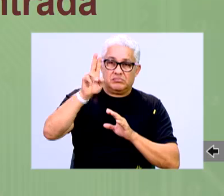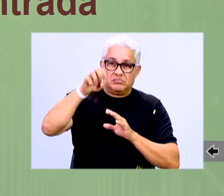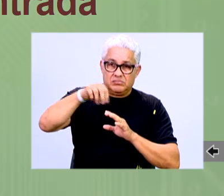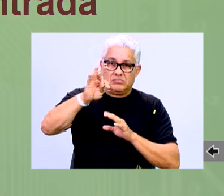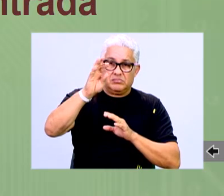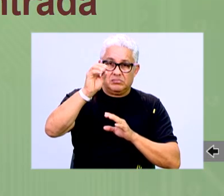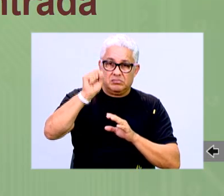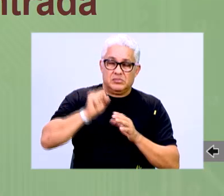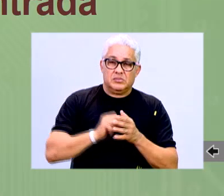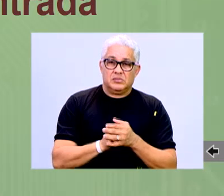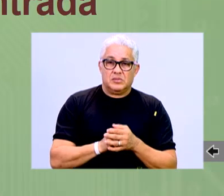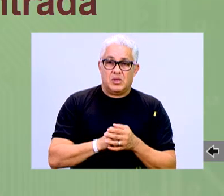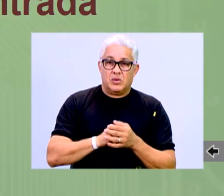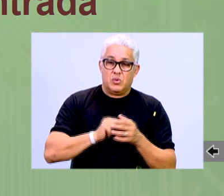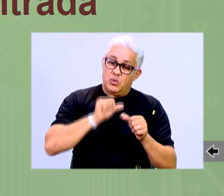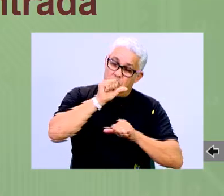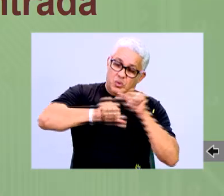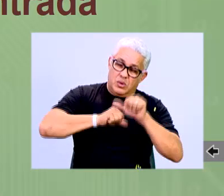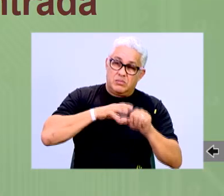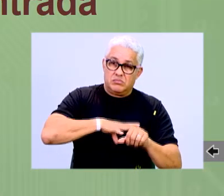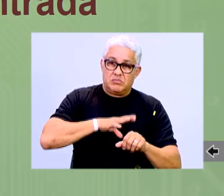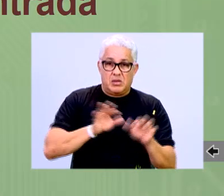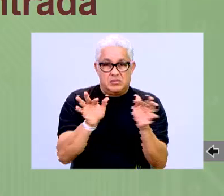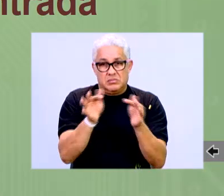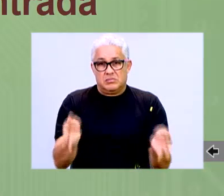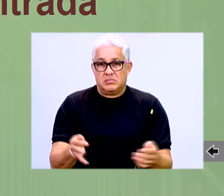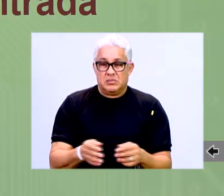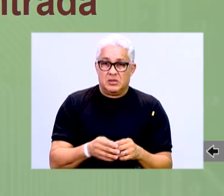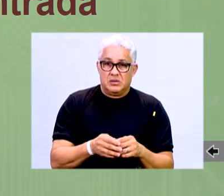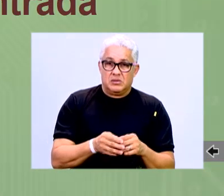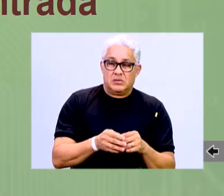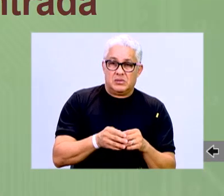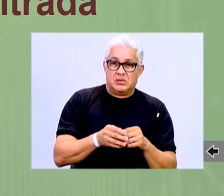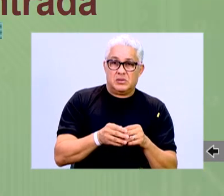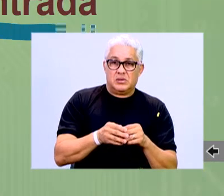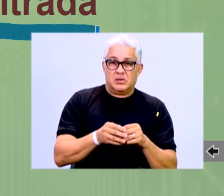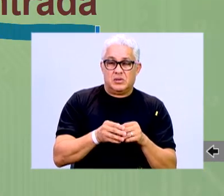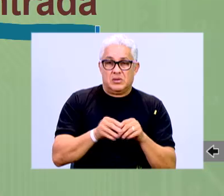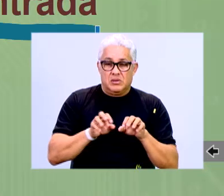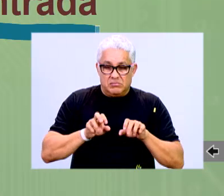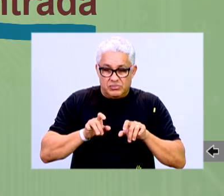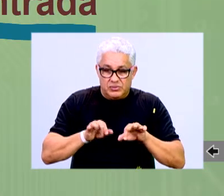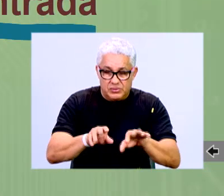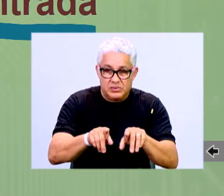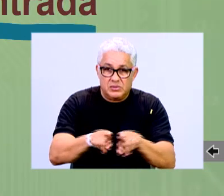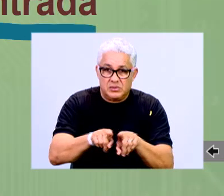quando traduzidos para português mais simples, como entrada de dados e